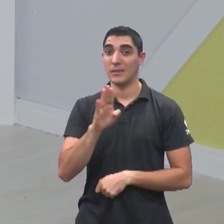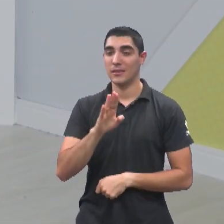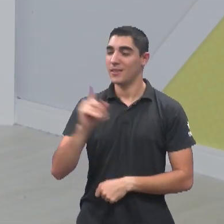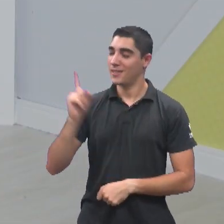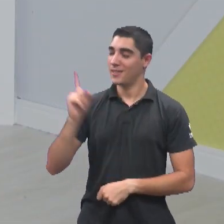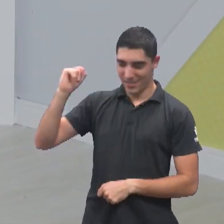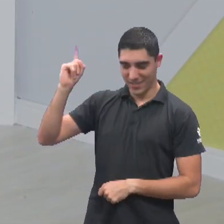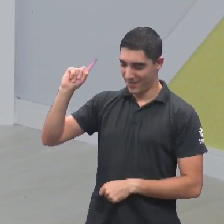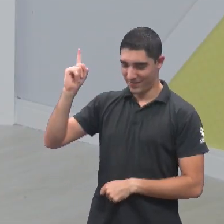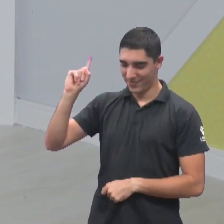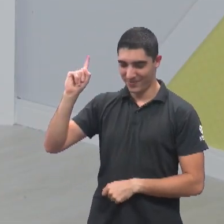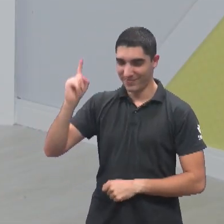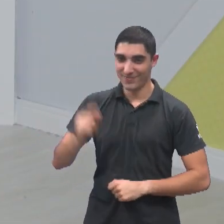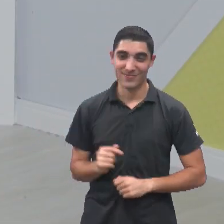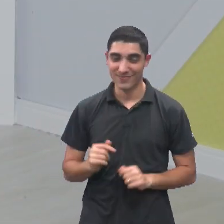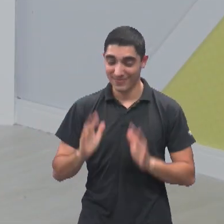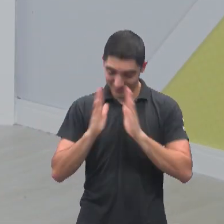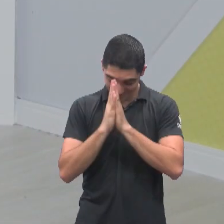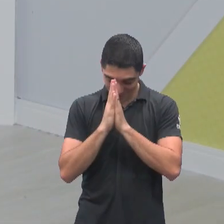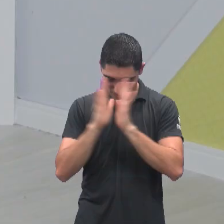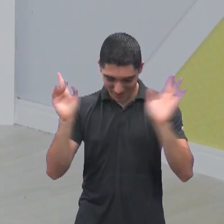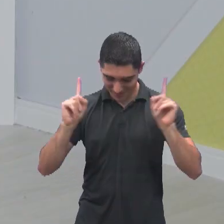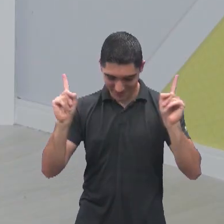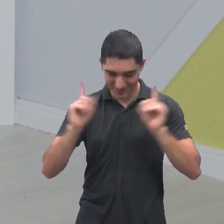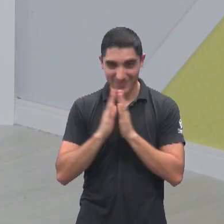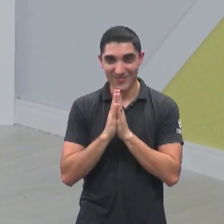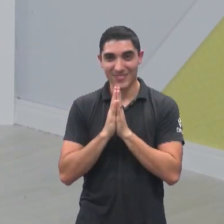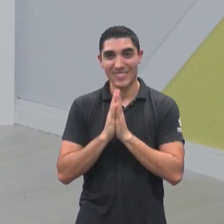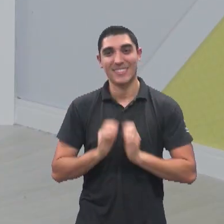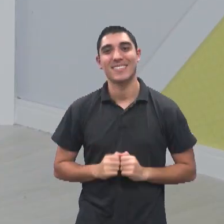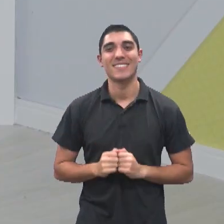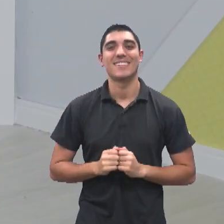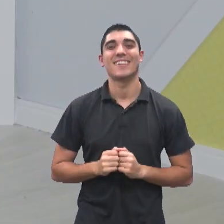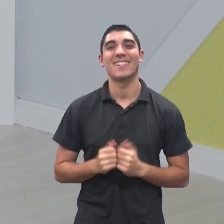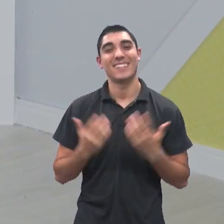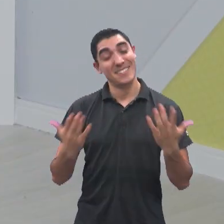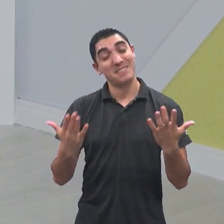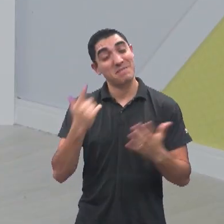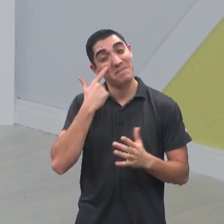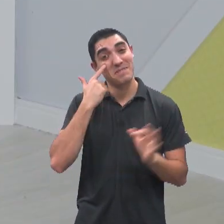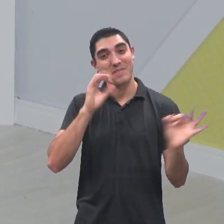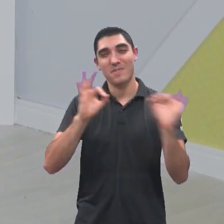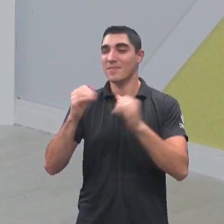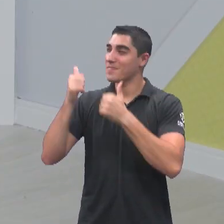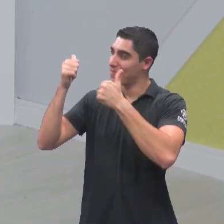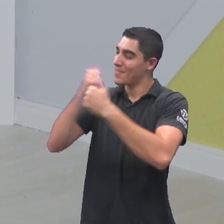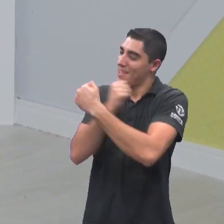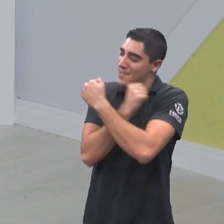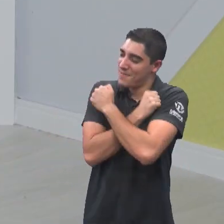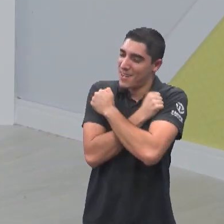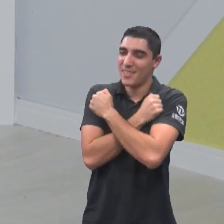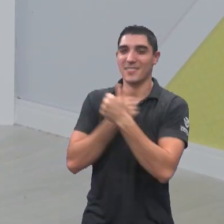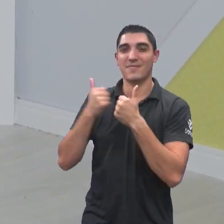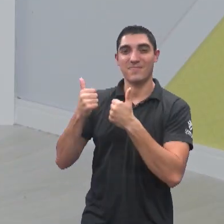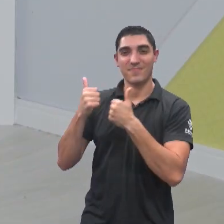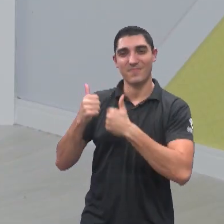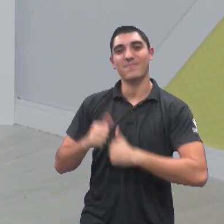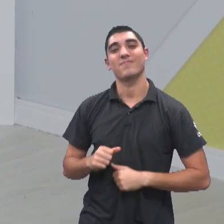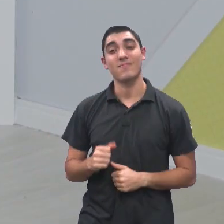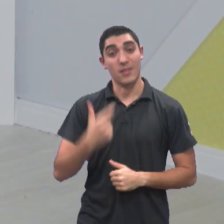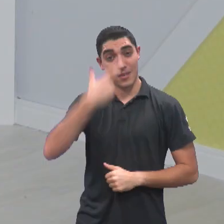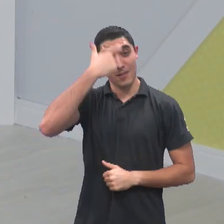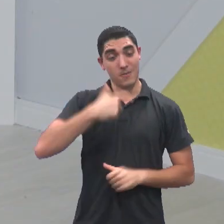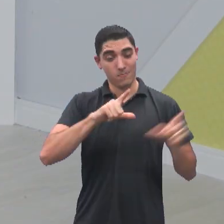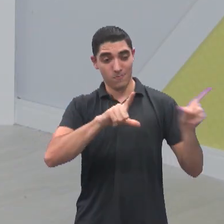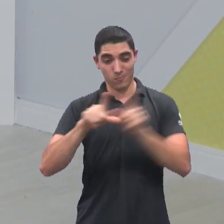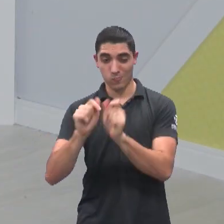Luizão? Diz aí. Vai não? Sei não, hein? Vamos acompanhar. Então tá bom, um abraço, Luizão. Luizão que sempre leva informação para a comunidade